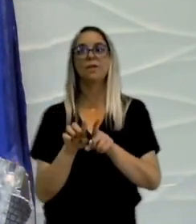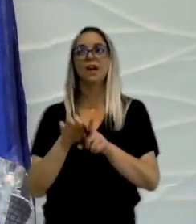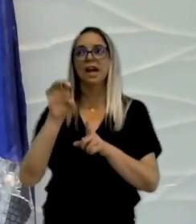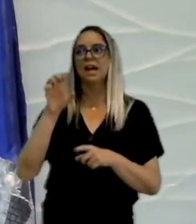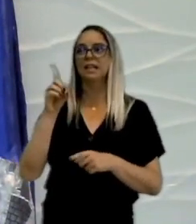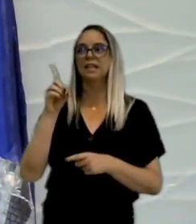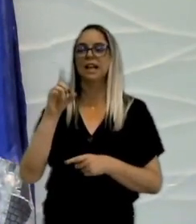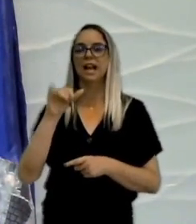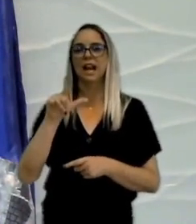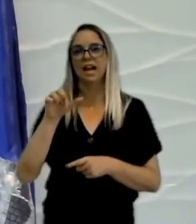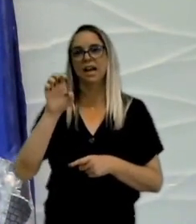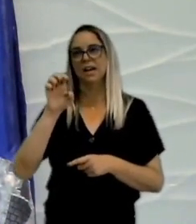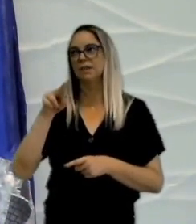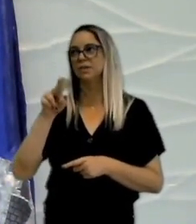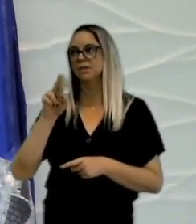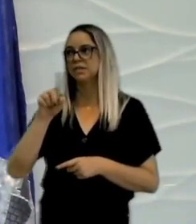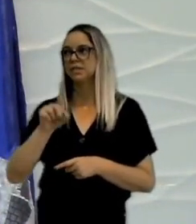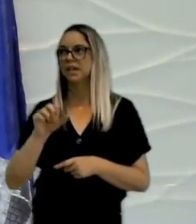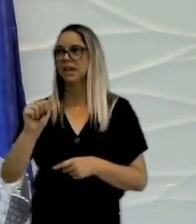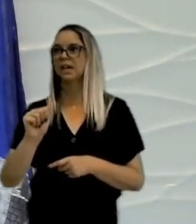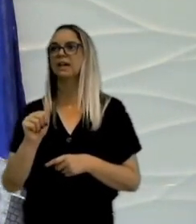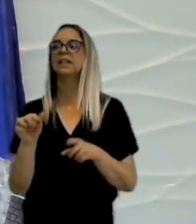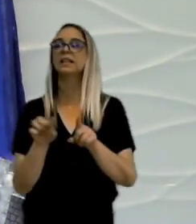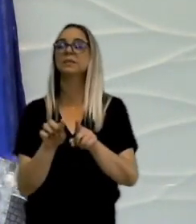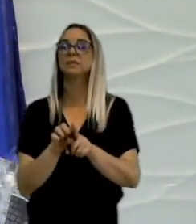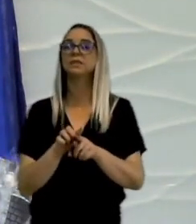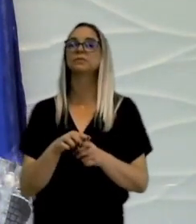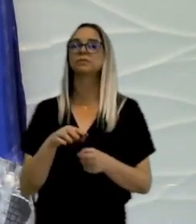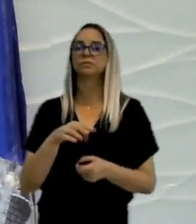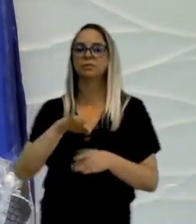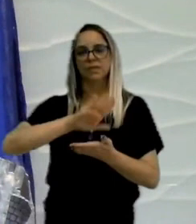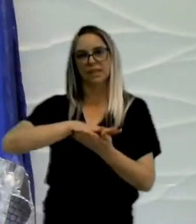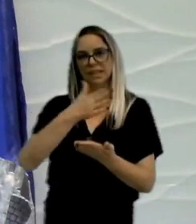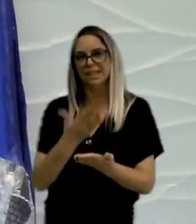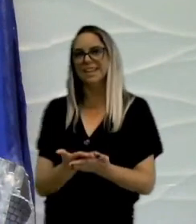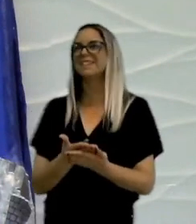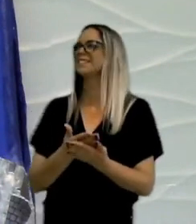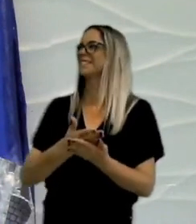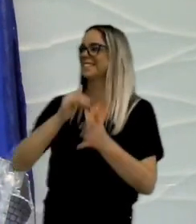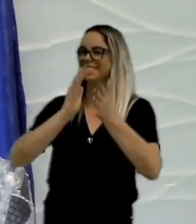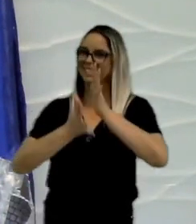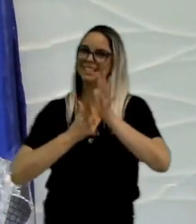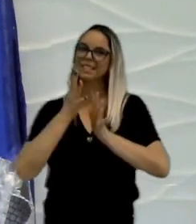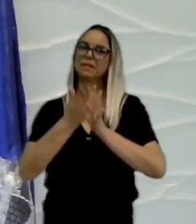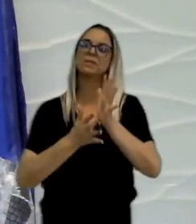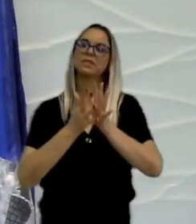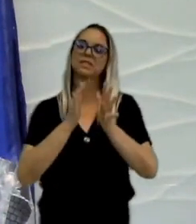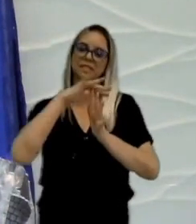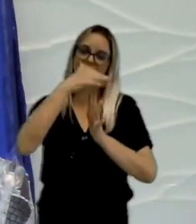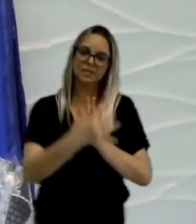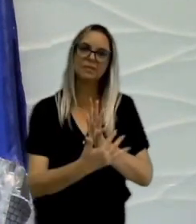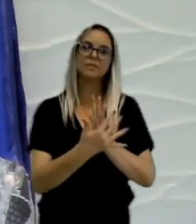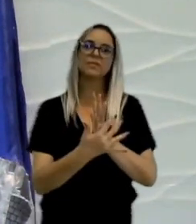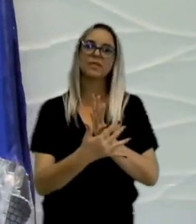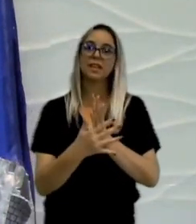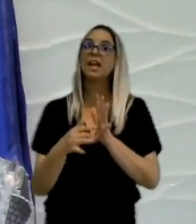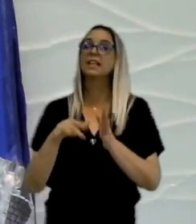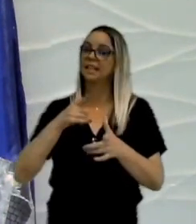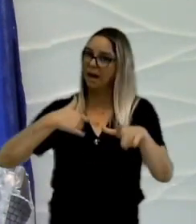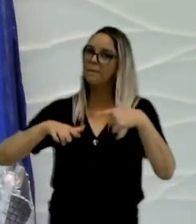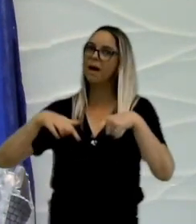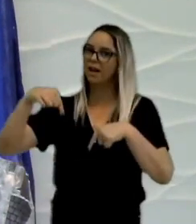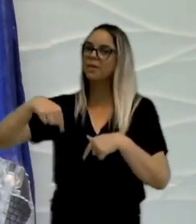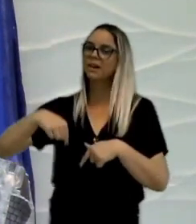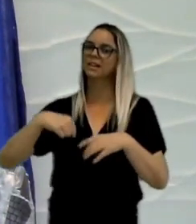Edileuza, lá do Odete Costa. Saudar também as intérpretes de Libras, que têm feito um trabalho de extrema